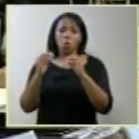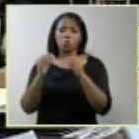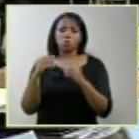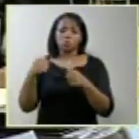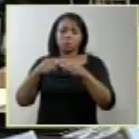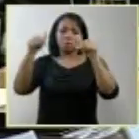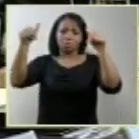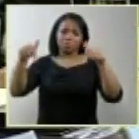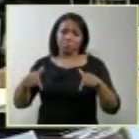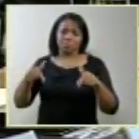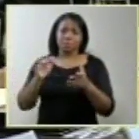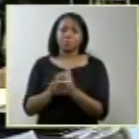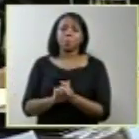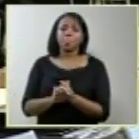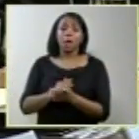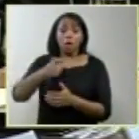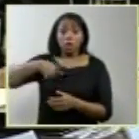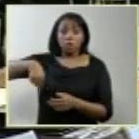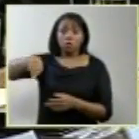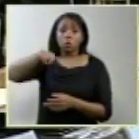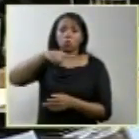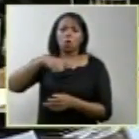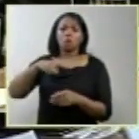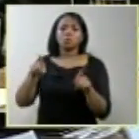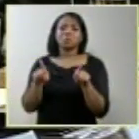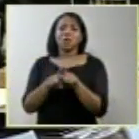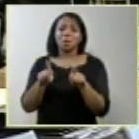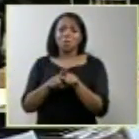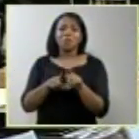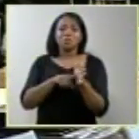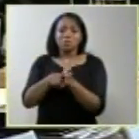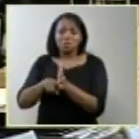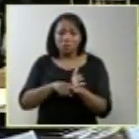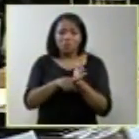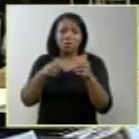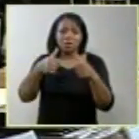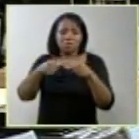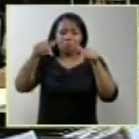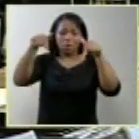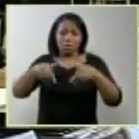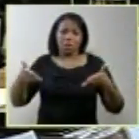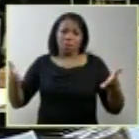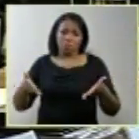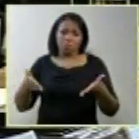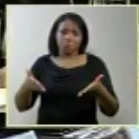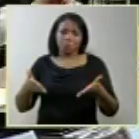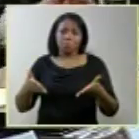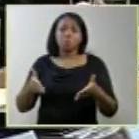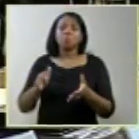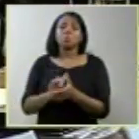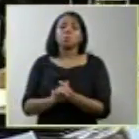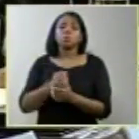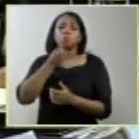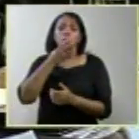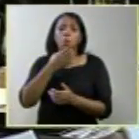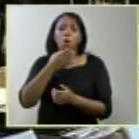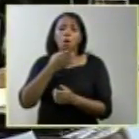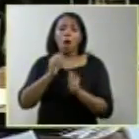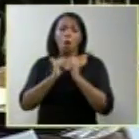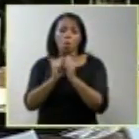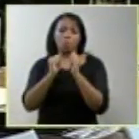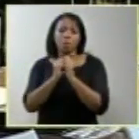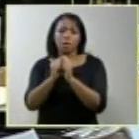Bassu, deputado Pinotti, e a todos os cientistas que aqui estiveram. É muito honroso poder acompanhar um